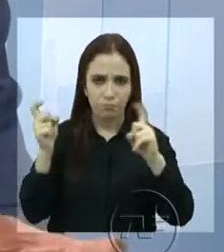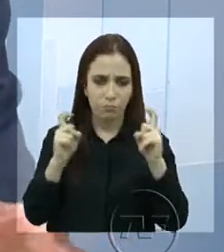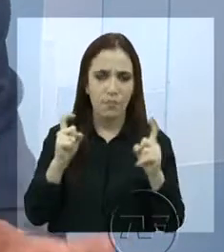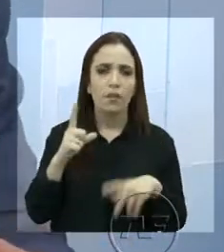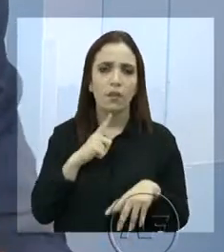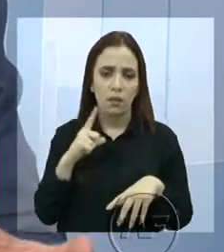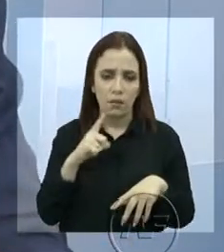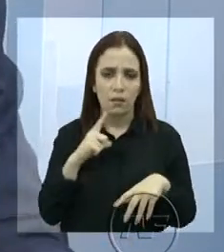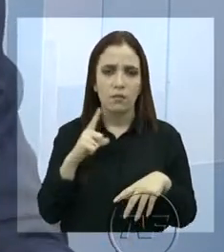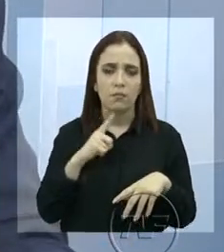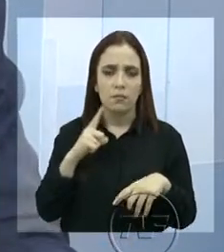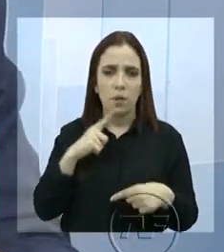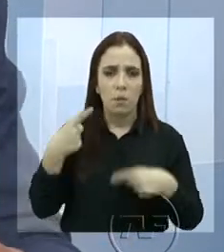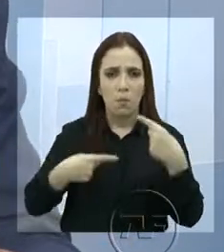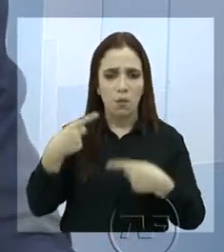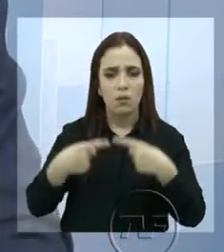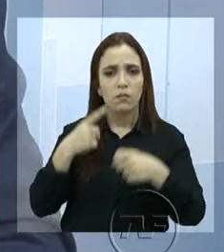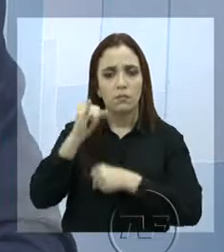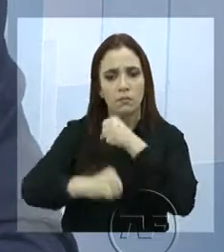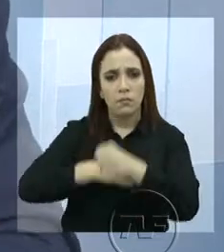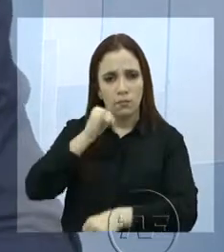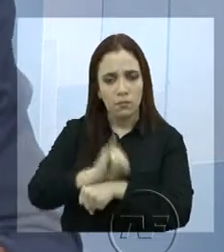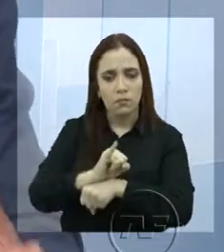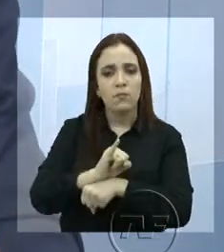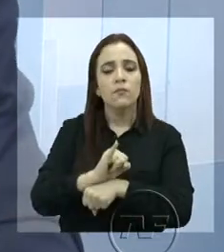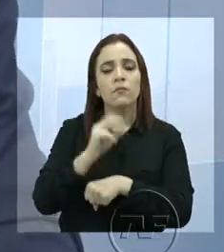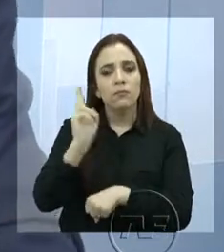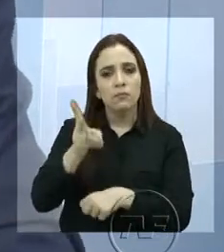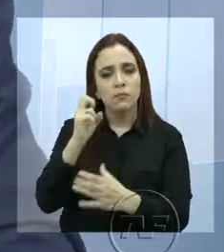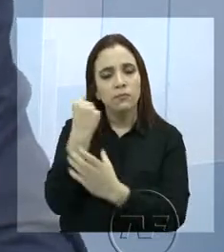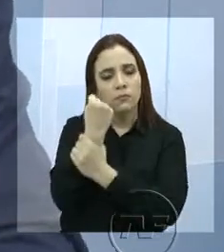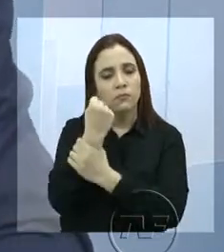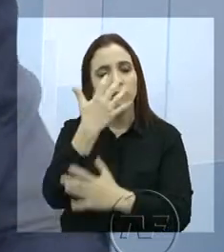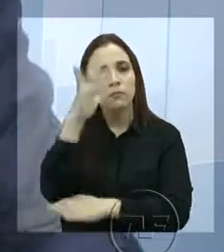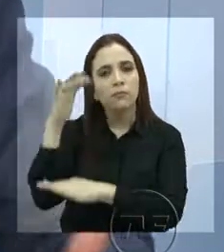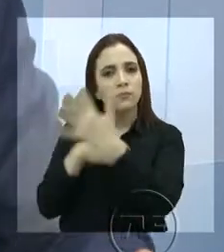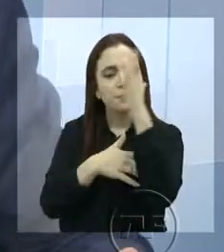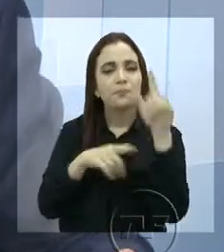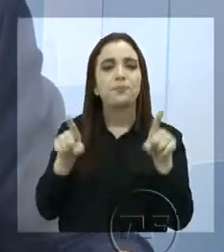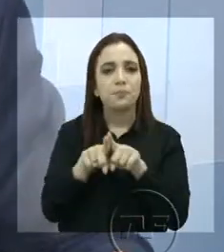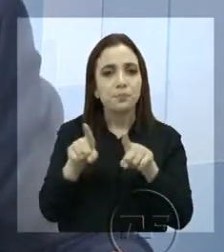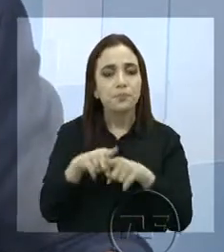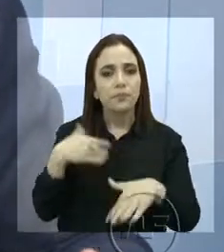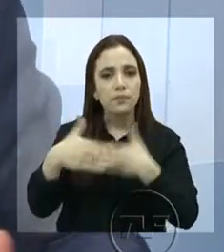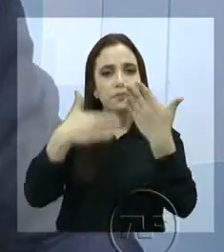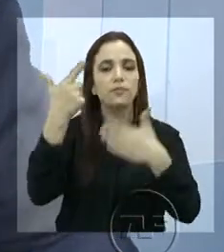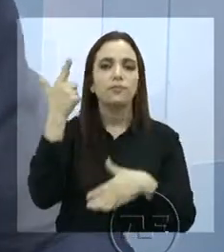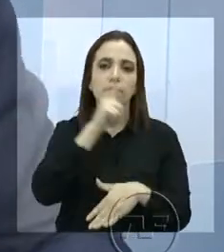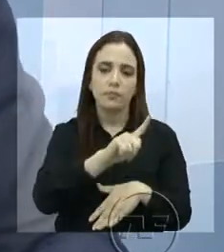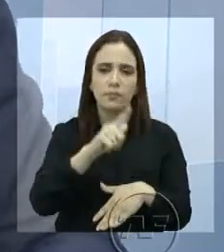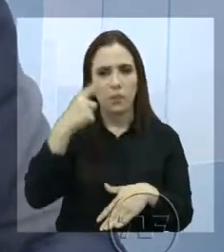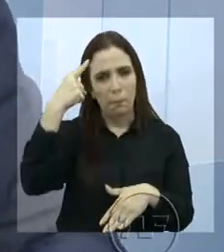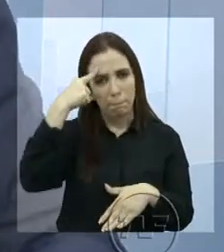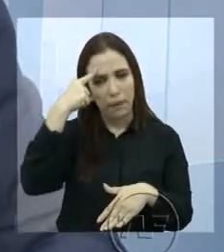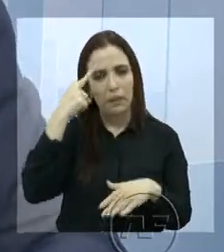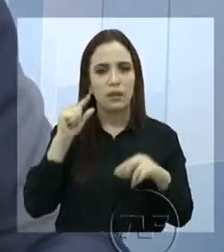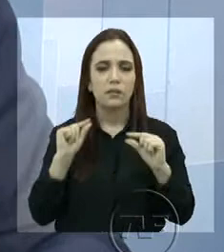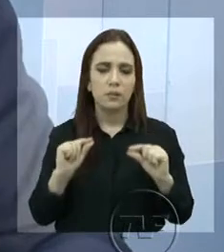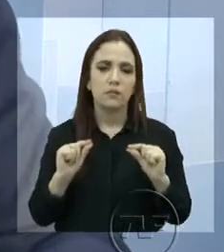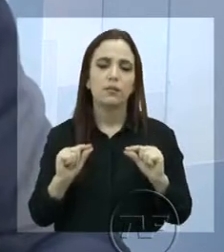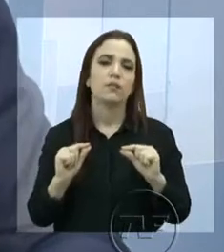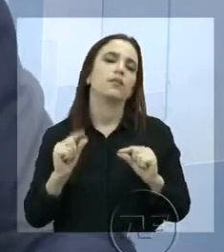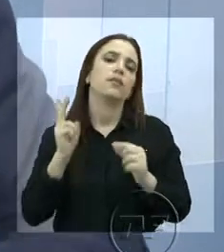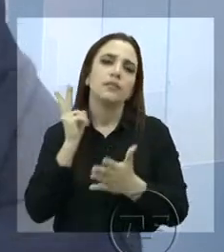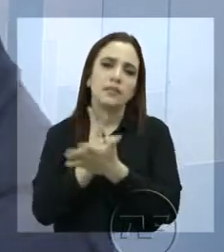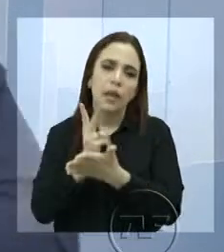na pauta das discussões políticas internacionais, a preservação do meio ambiente, e avançar nesse sentido. Não pensar que